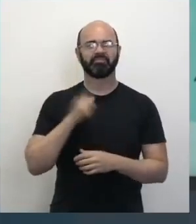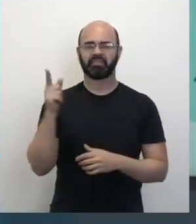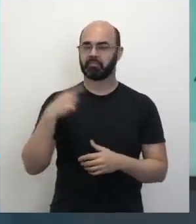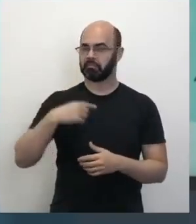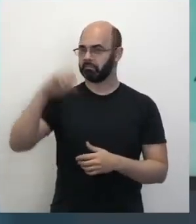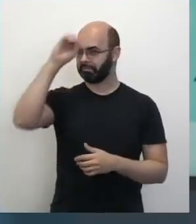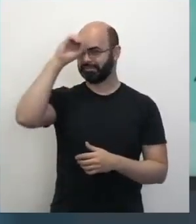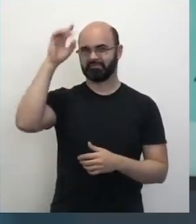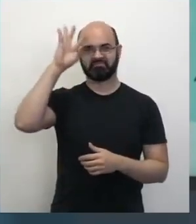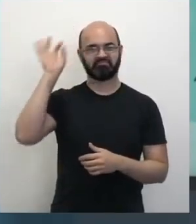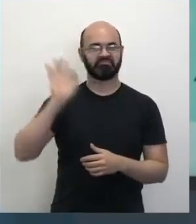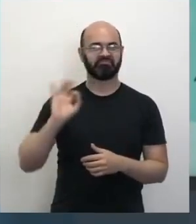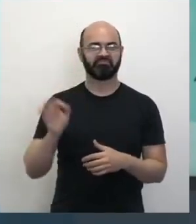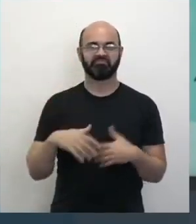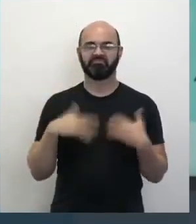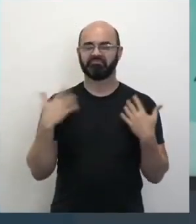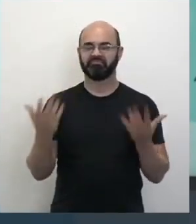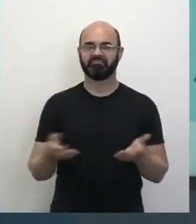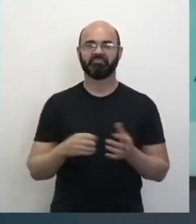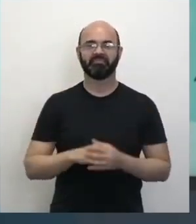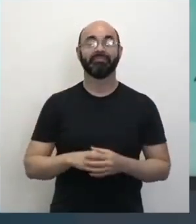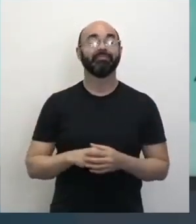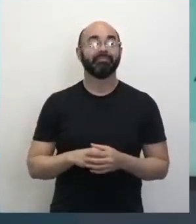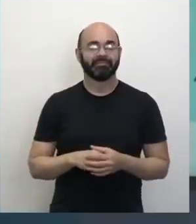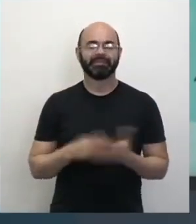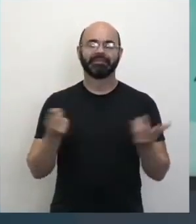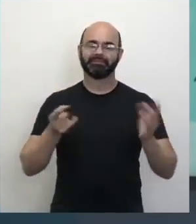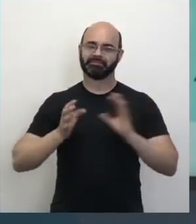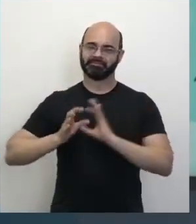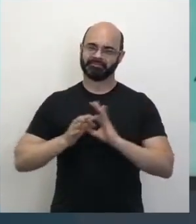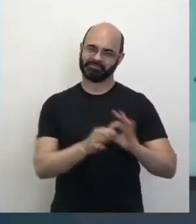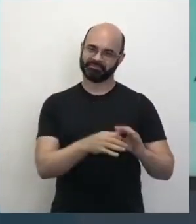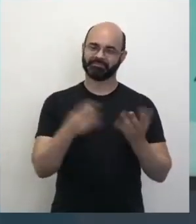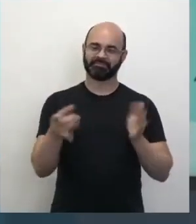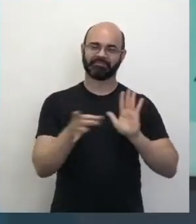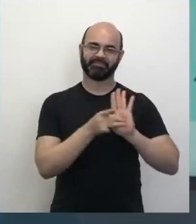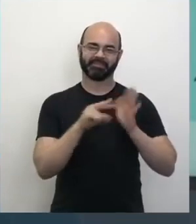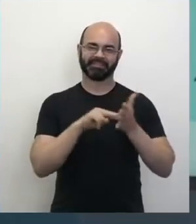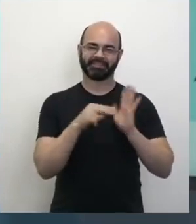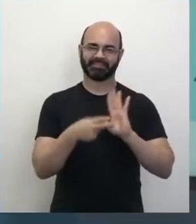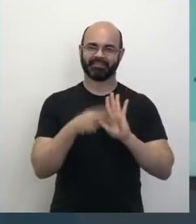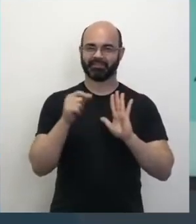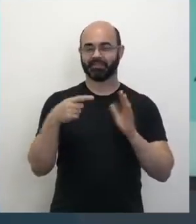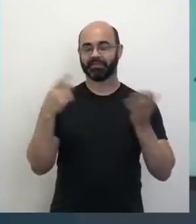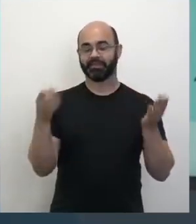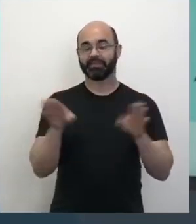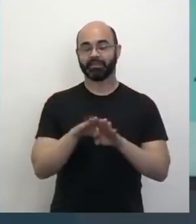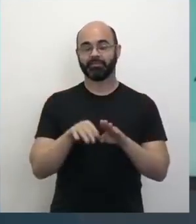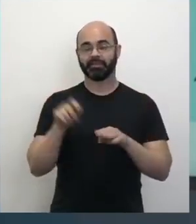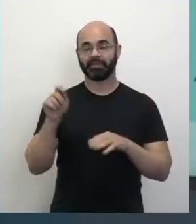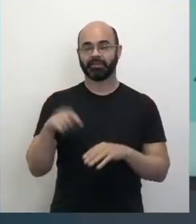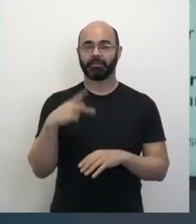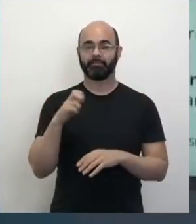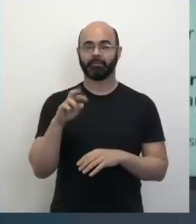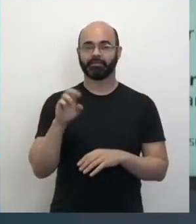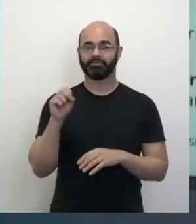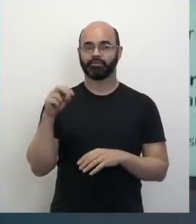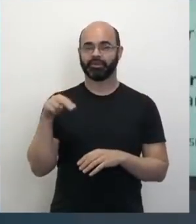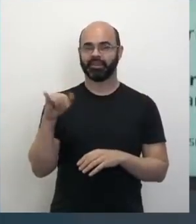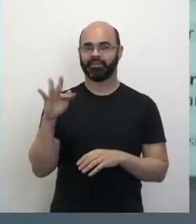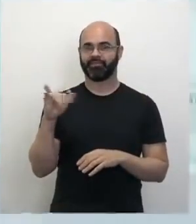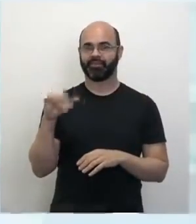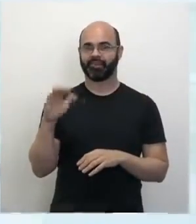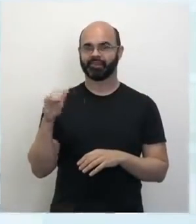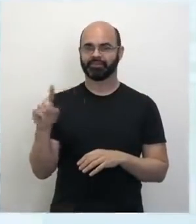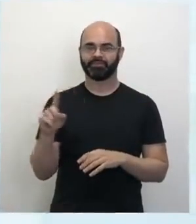ideia. Poxa vida, então vamos contextualizar aí o que é prosopopeia, que também pode ser conhecido como personificação. Então, na